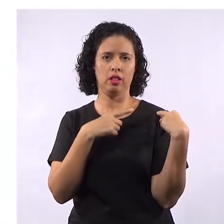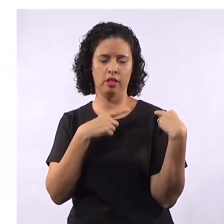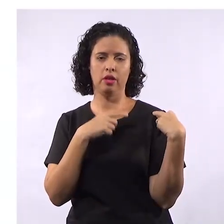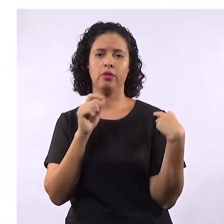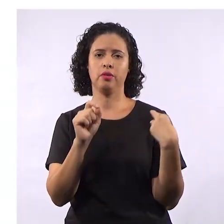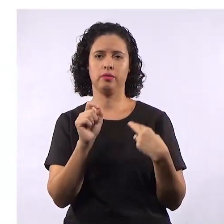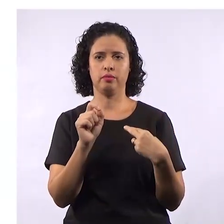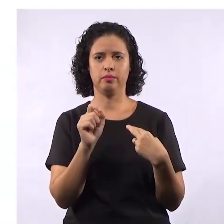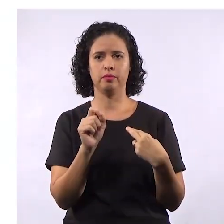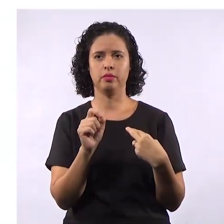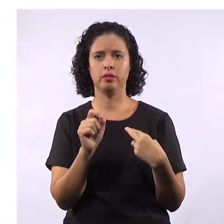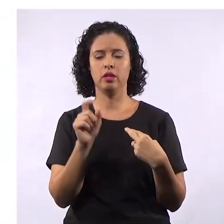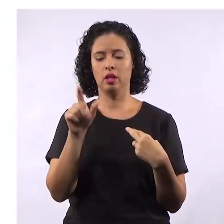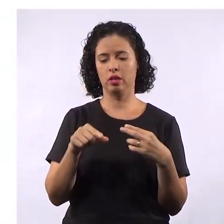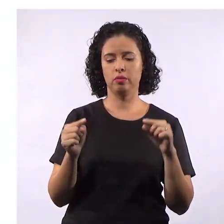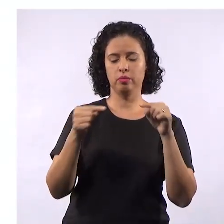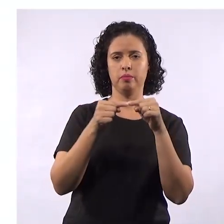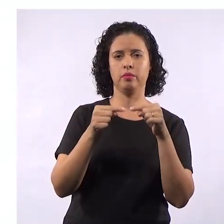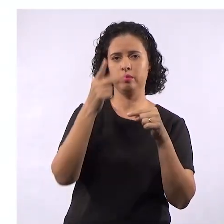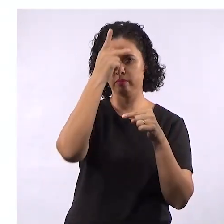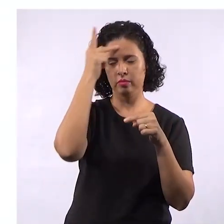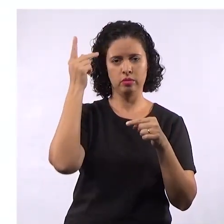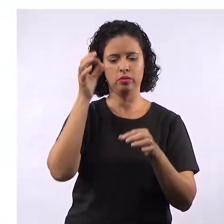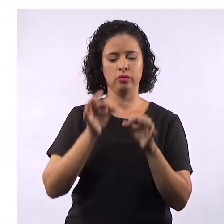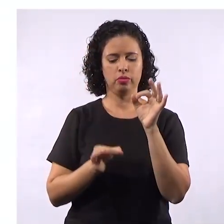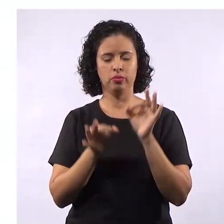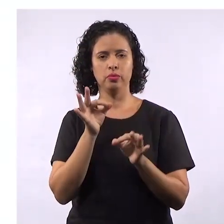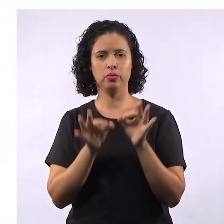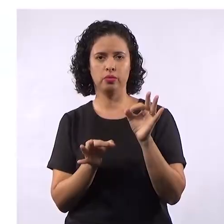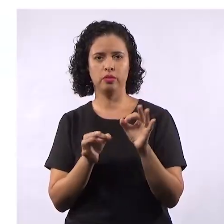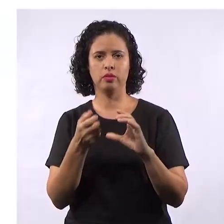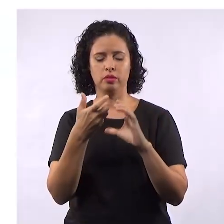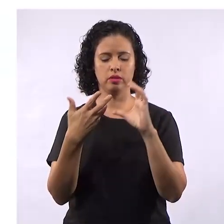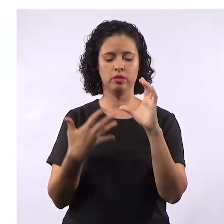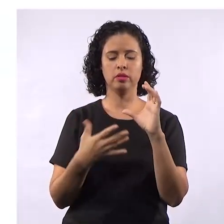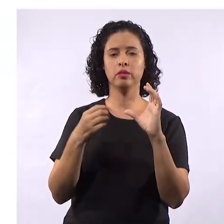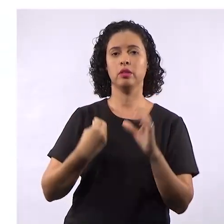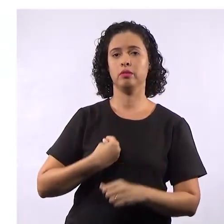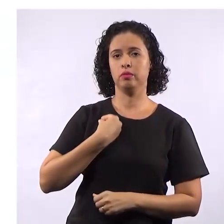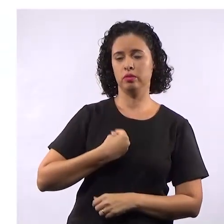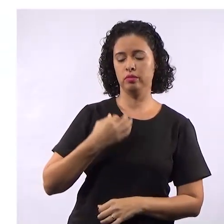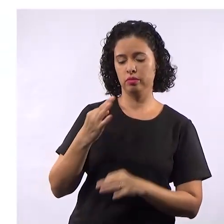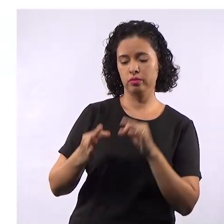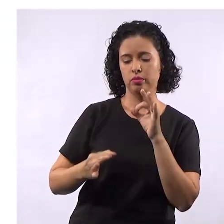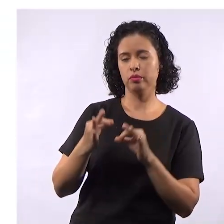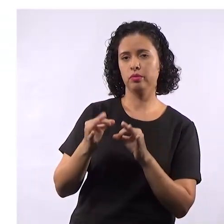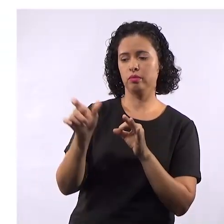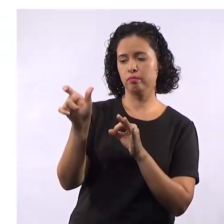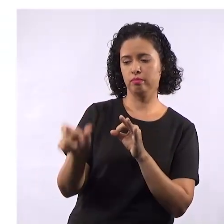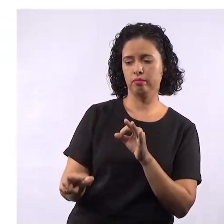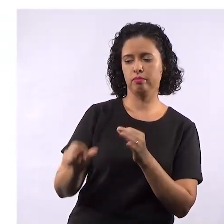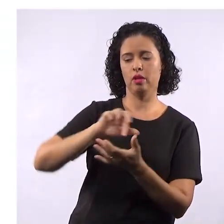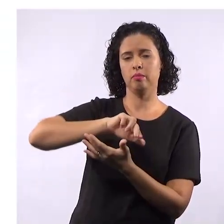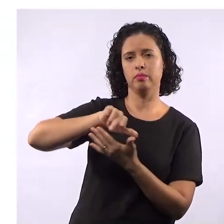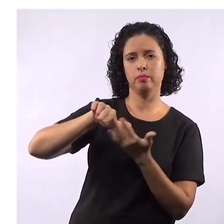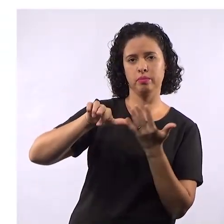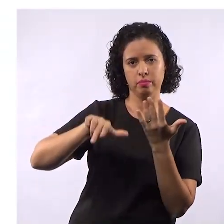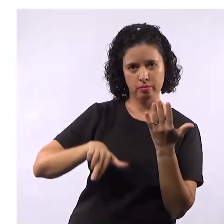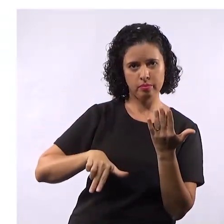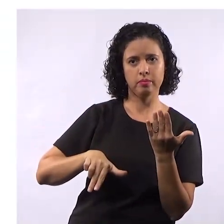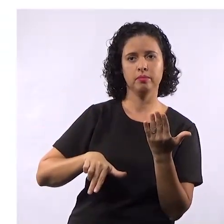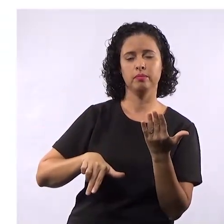seja, é o nome que se dá à herança quando uma pessoa morre sem deixar testamento ou não